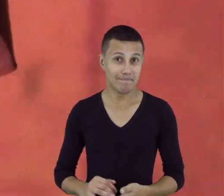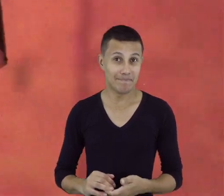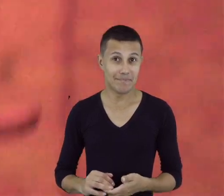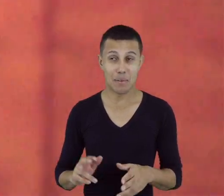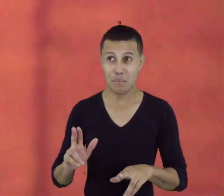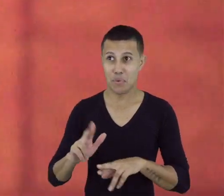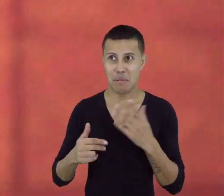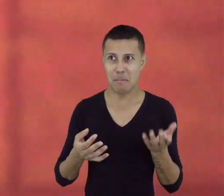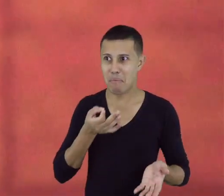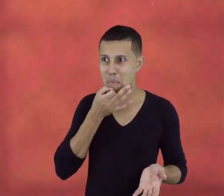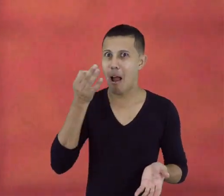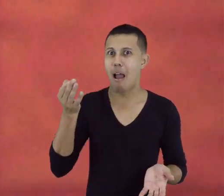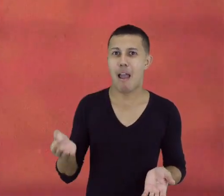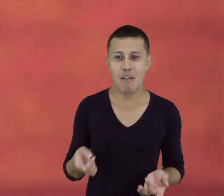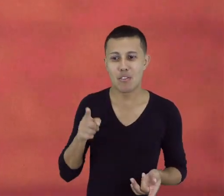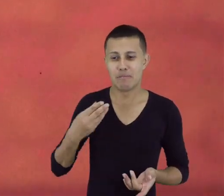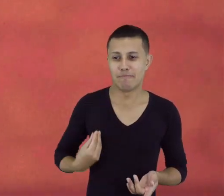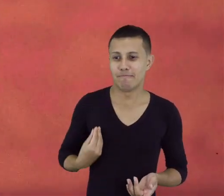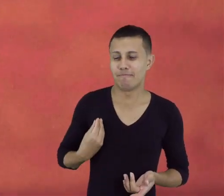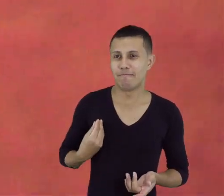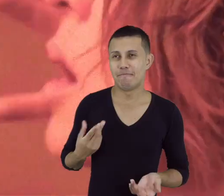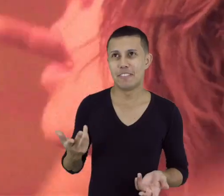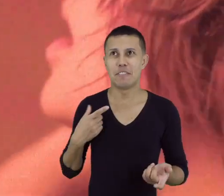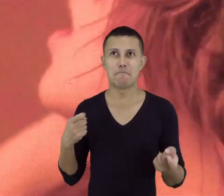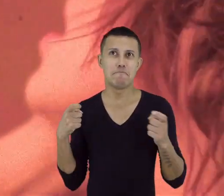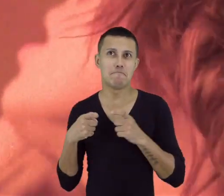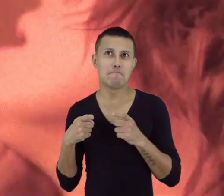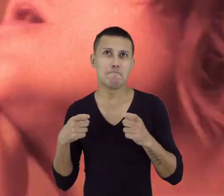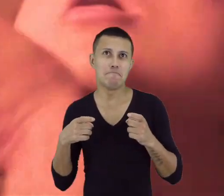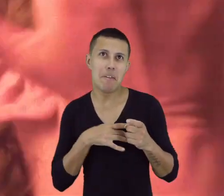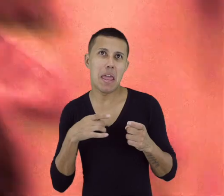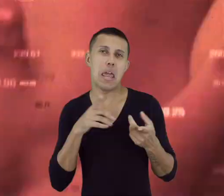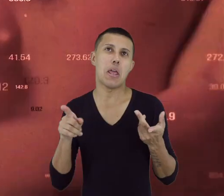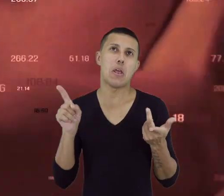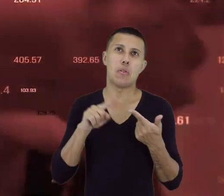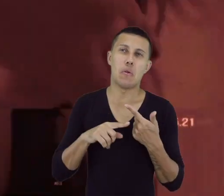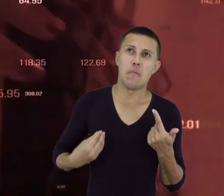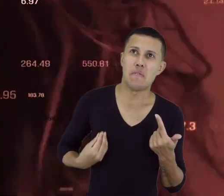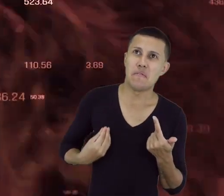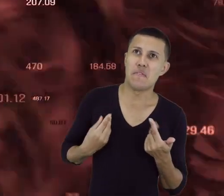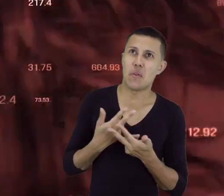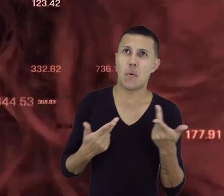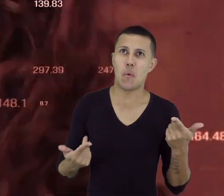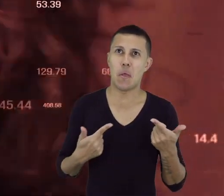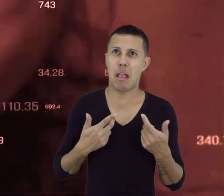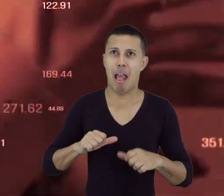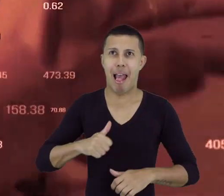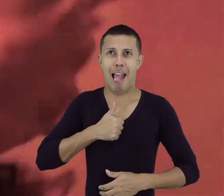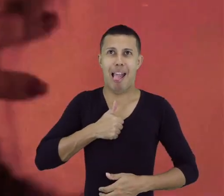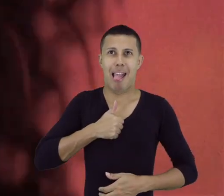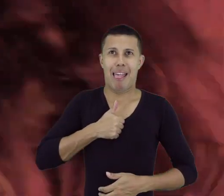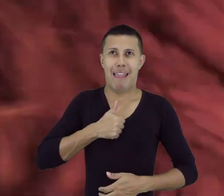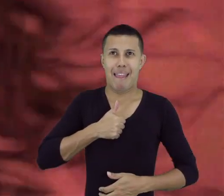E é crítico, porque eu acho que você convive com medo, você convive com a autoestima que vai lá pro chão.